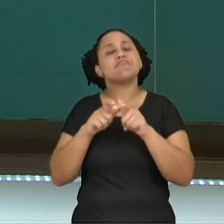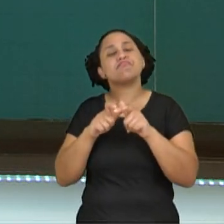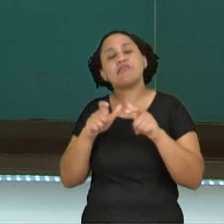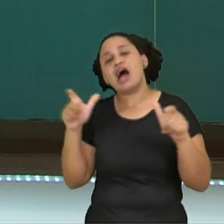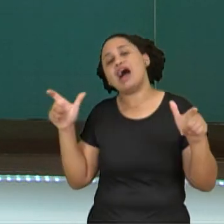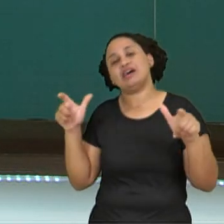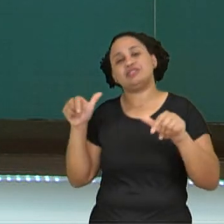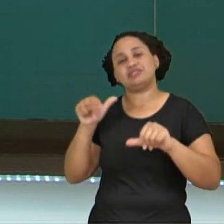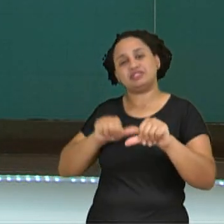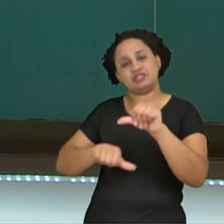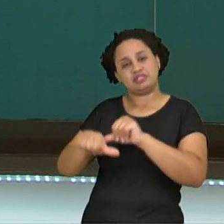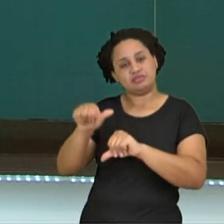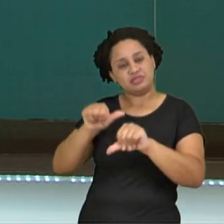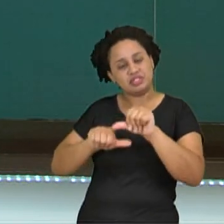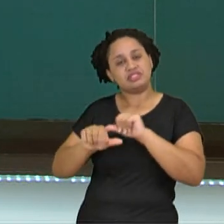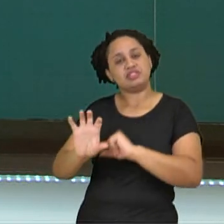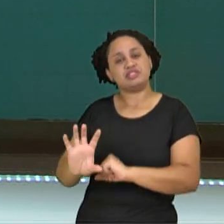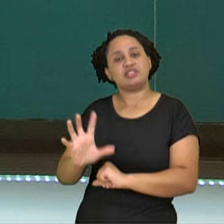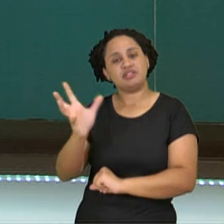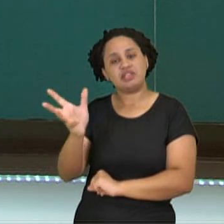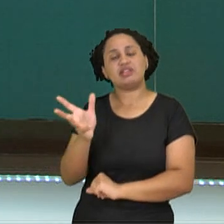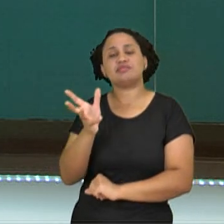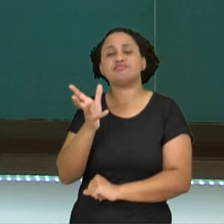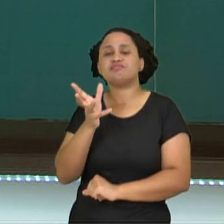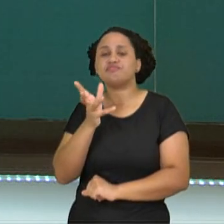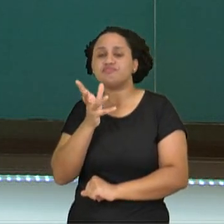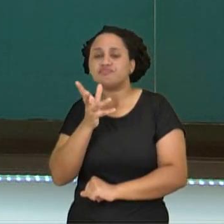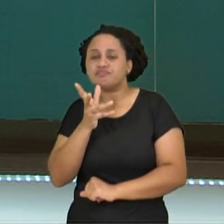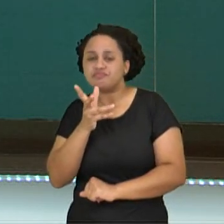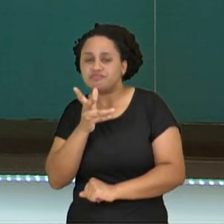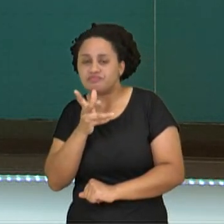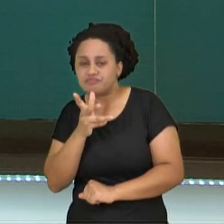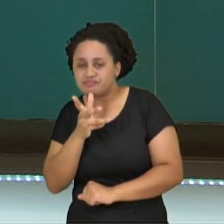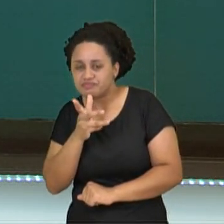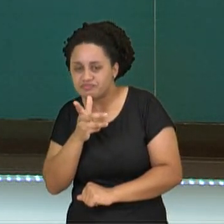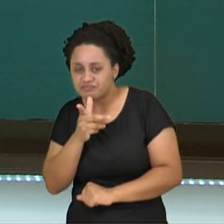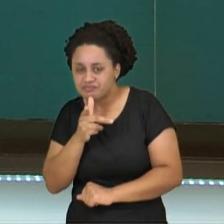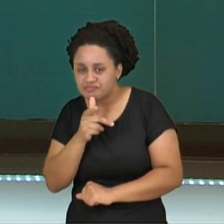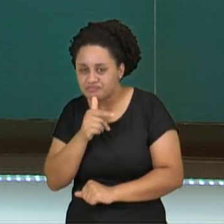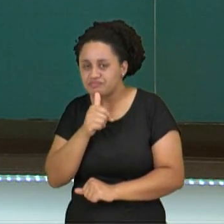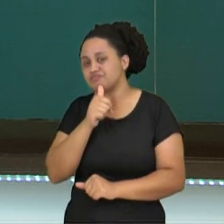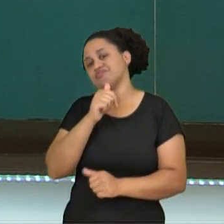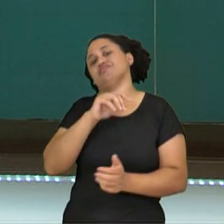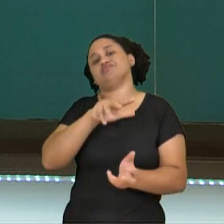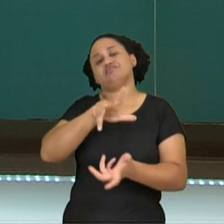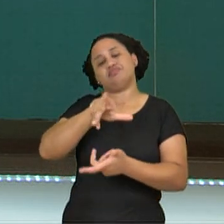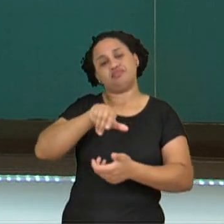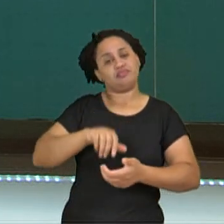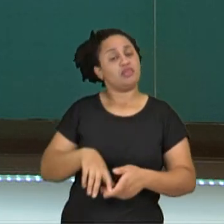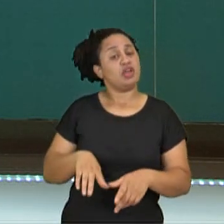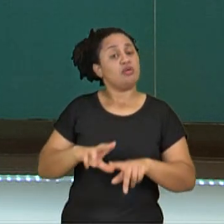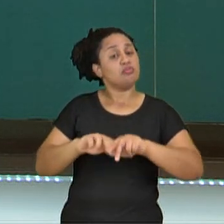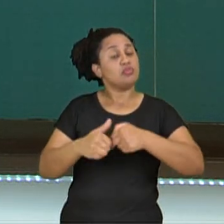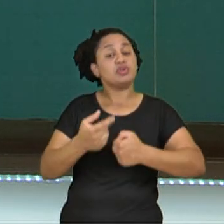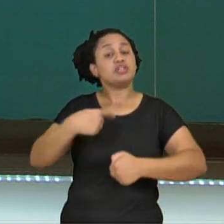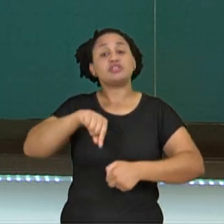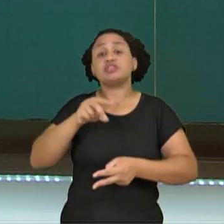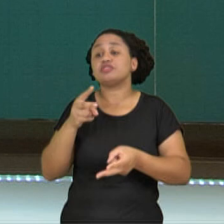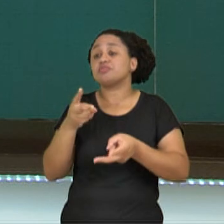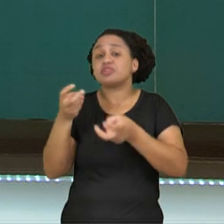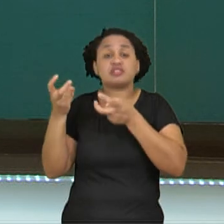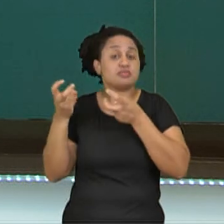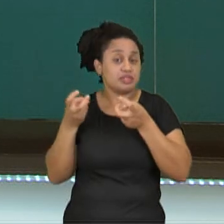parcela dessas mudanças acontecem muito lentamente no nosso planeta. E a gente não consegue acompanhar